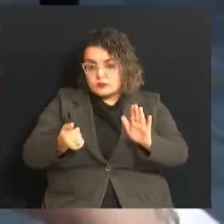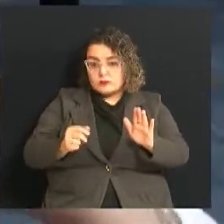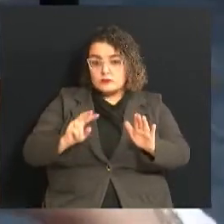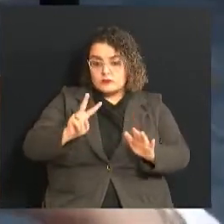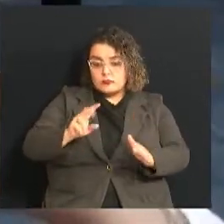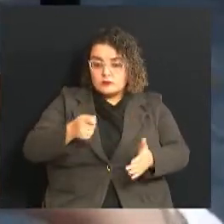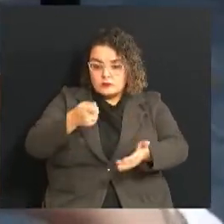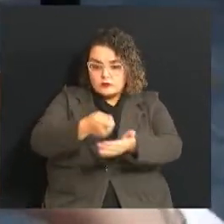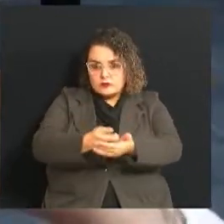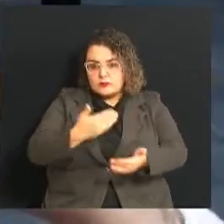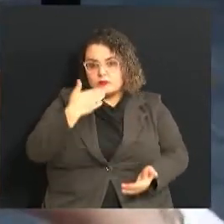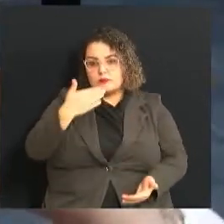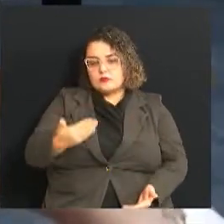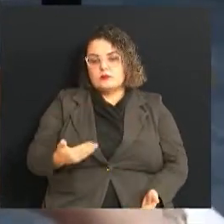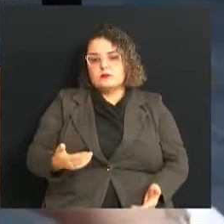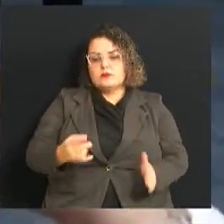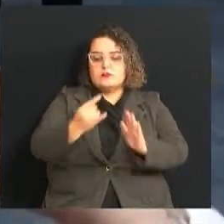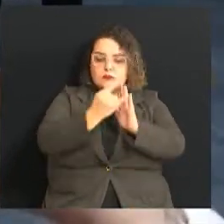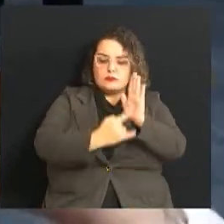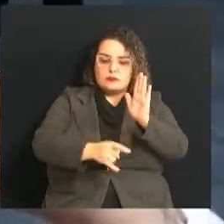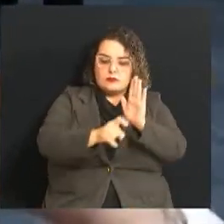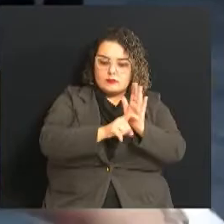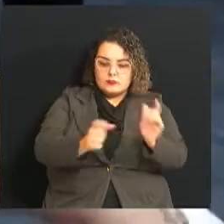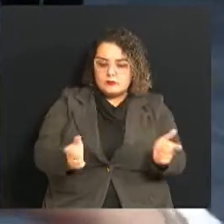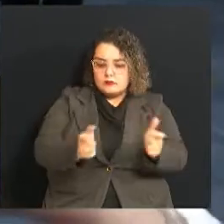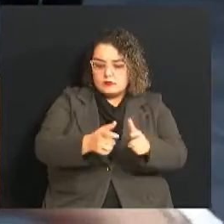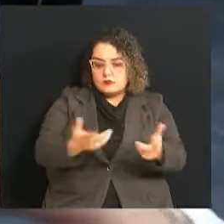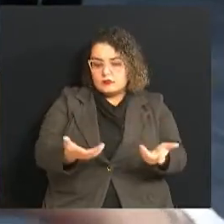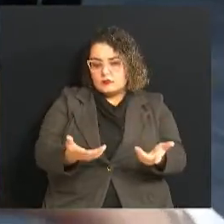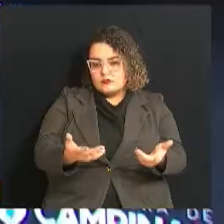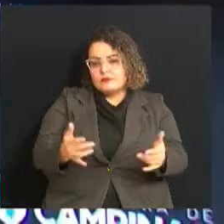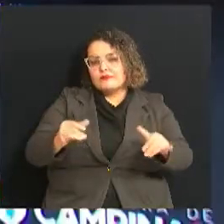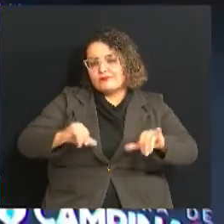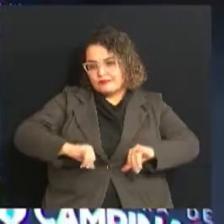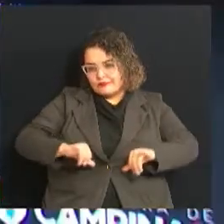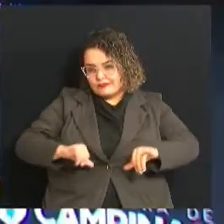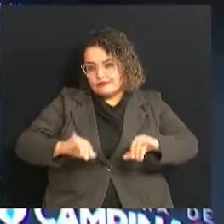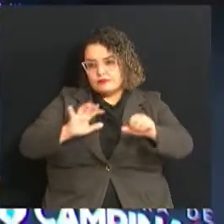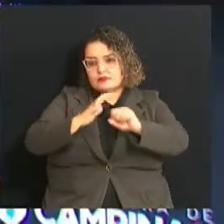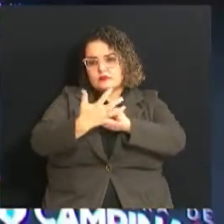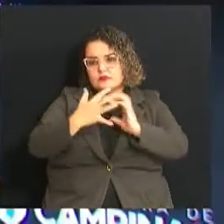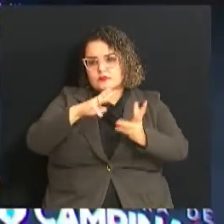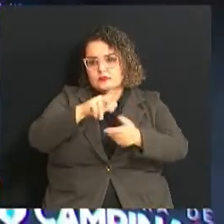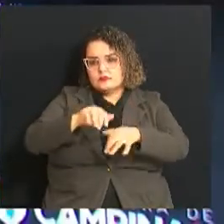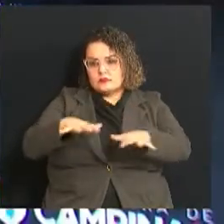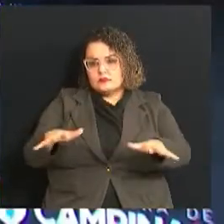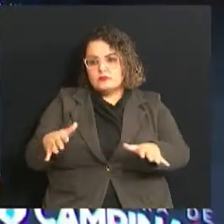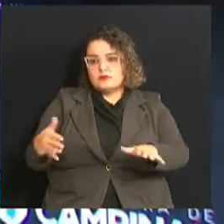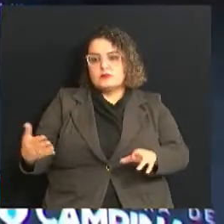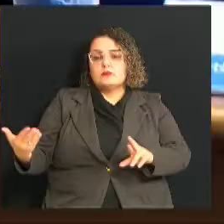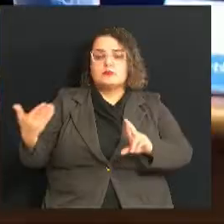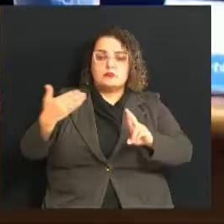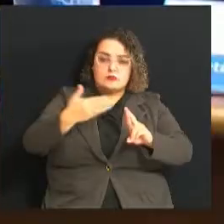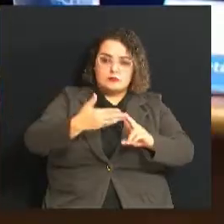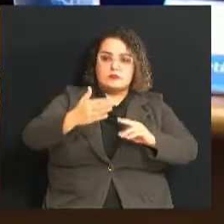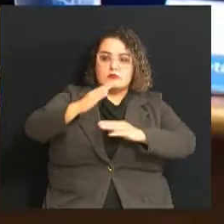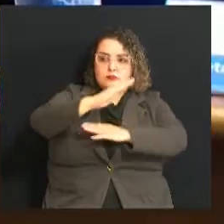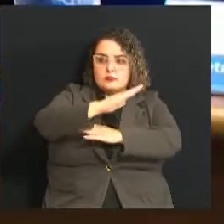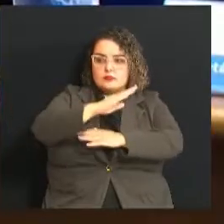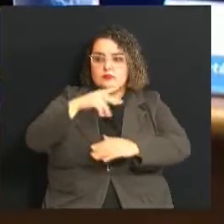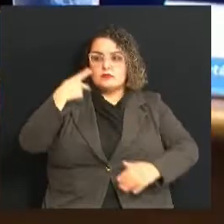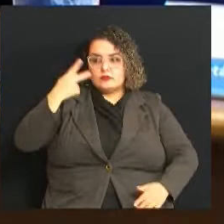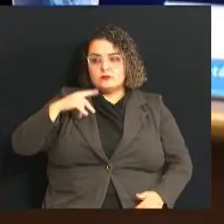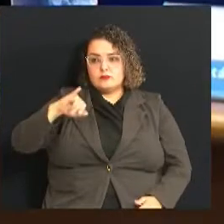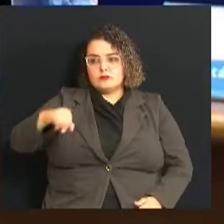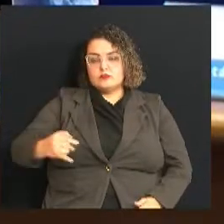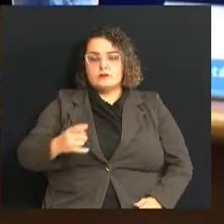além de desburocratizar esse setor que sofreu muito na pandemia. Representando a Câmara Municipal de Campinas, o vereador